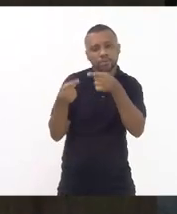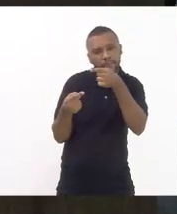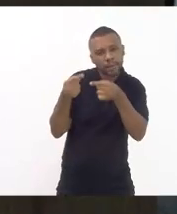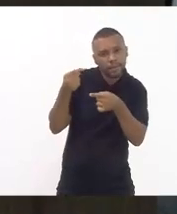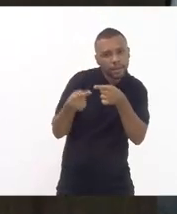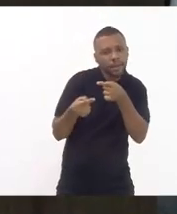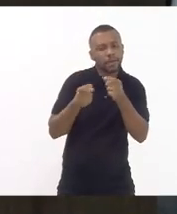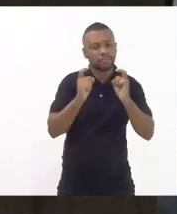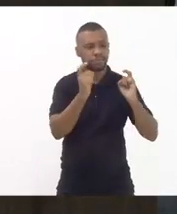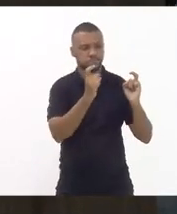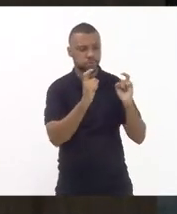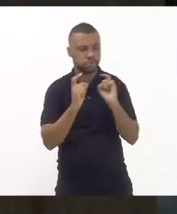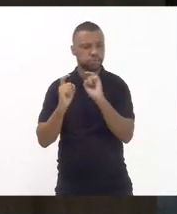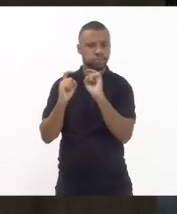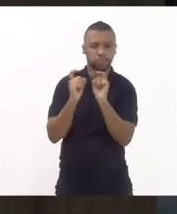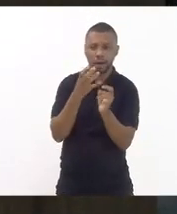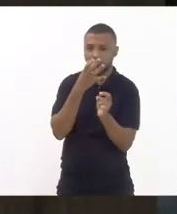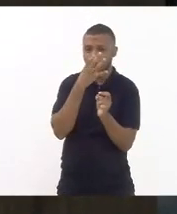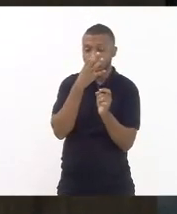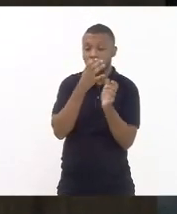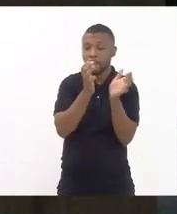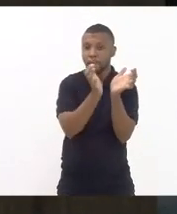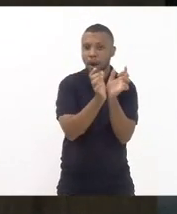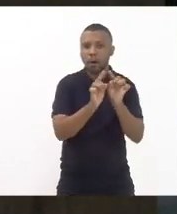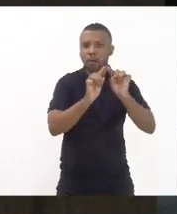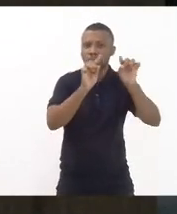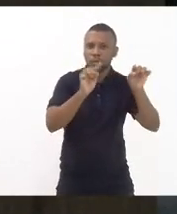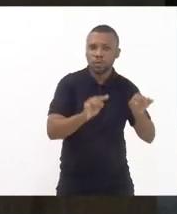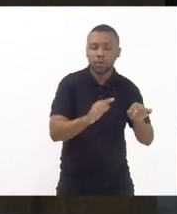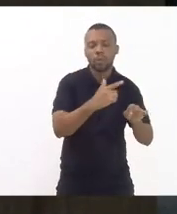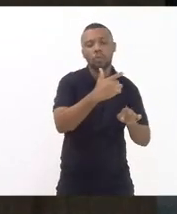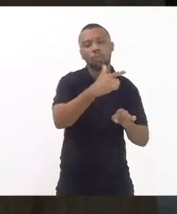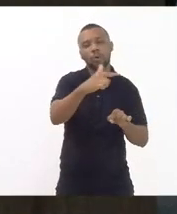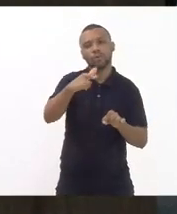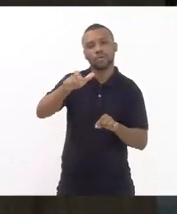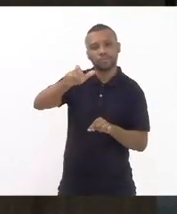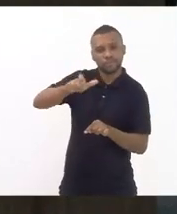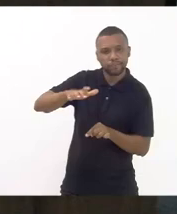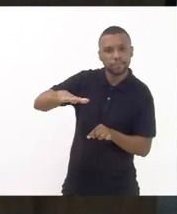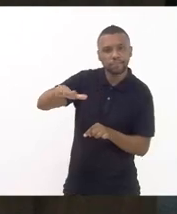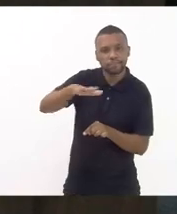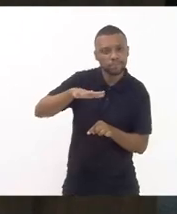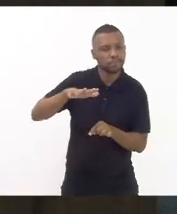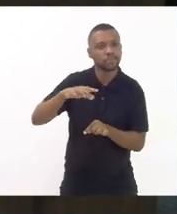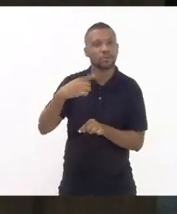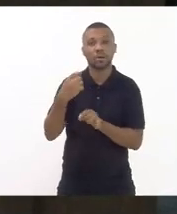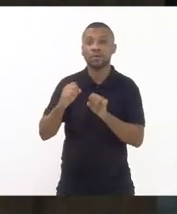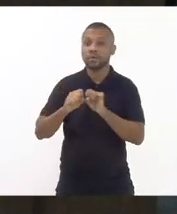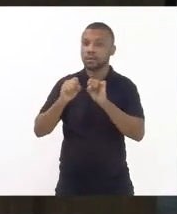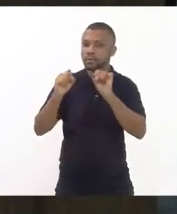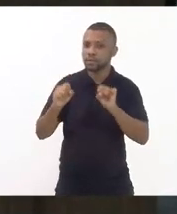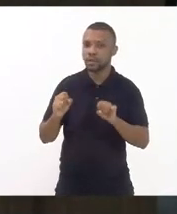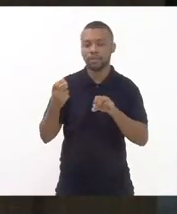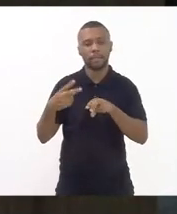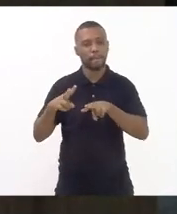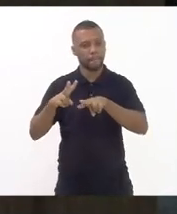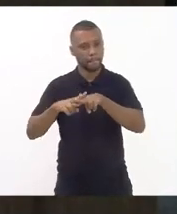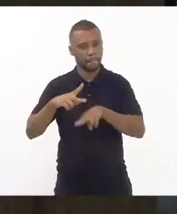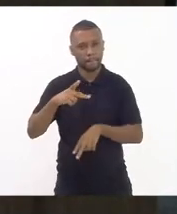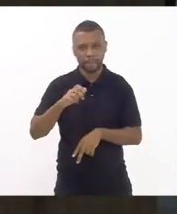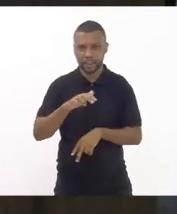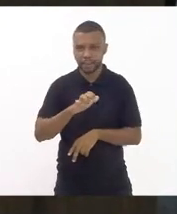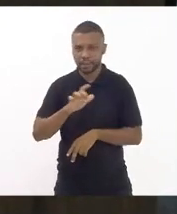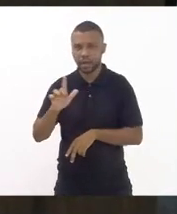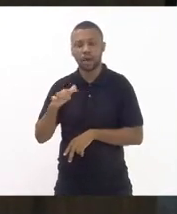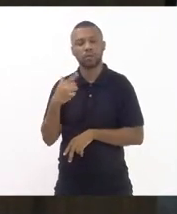ouvir a categoria, ouvir os outros atores envolvidos na questão do nosso sistema penal. Então, nós